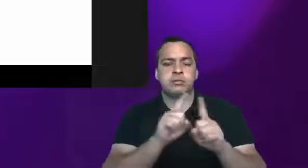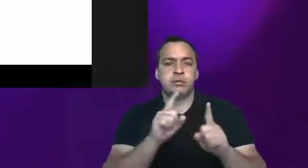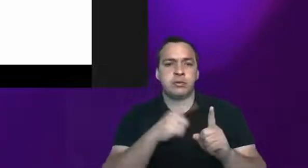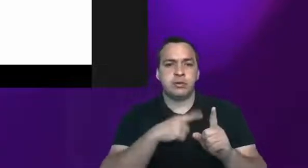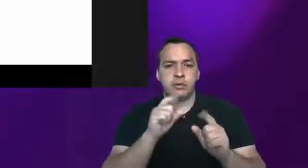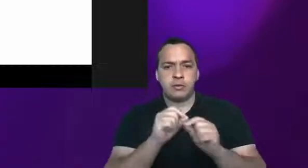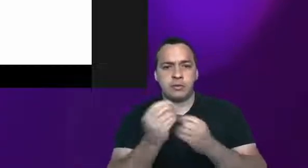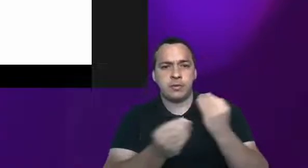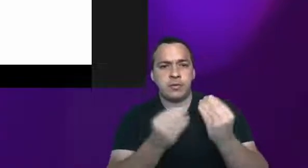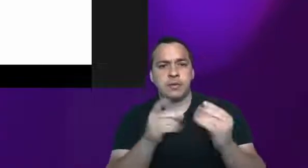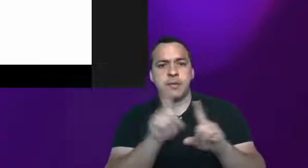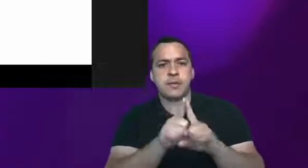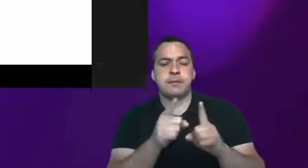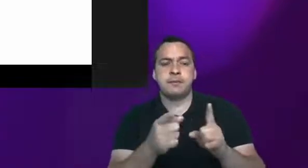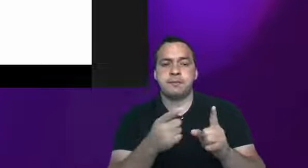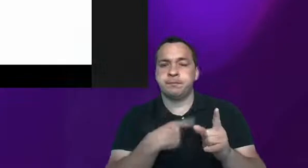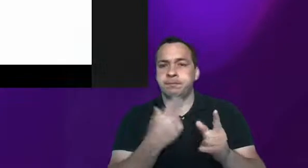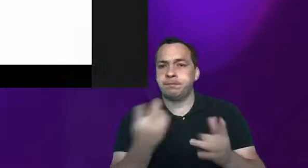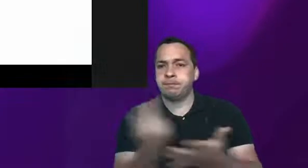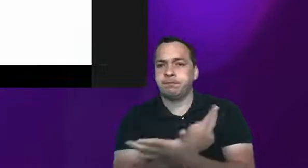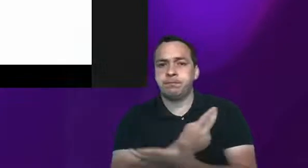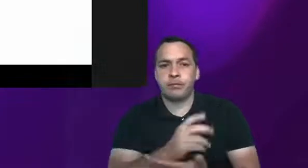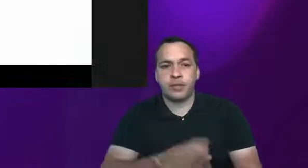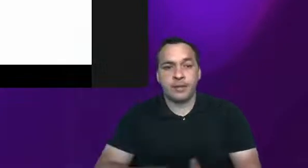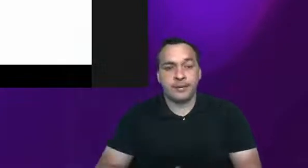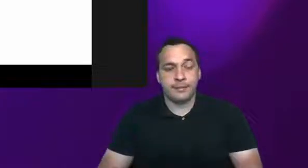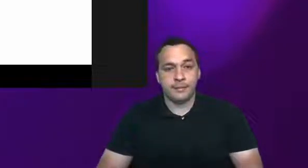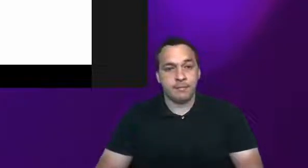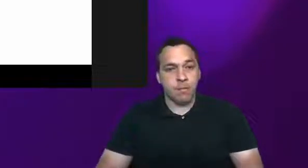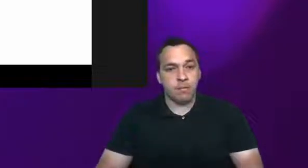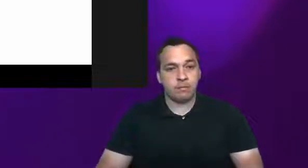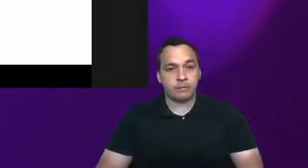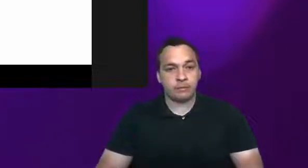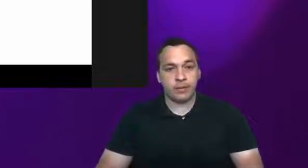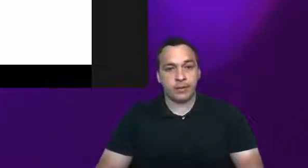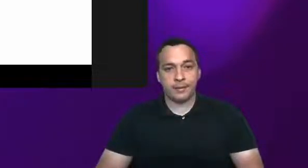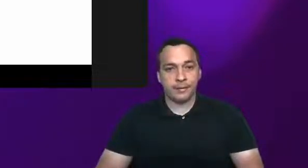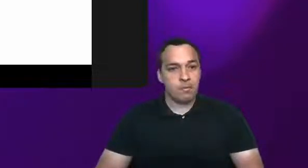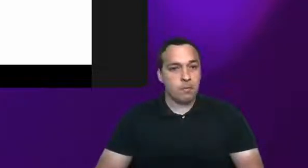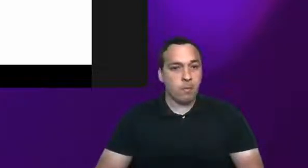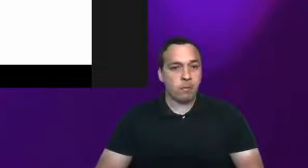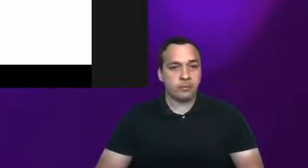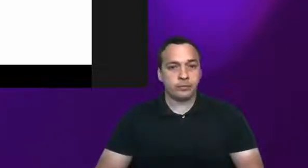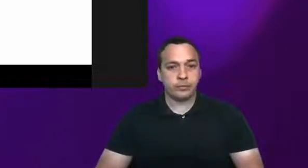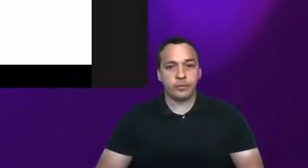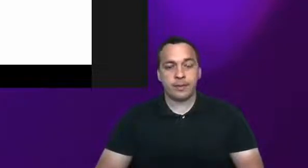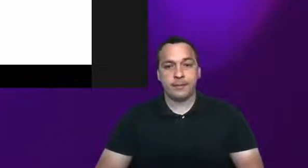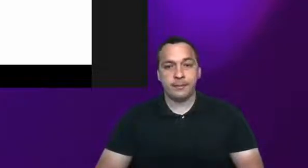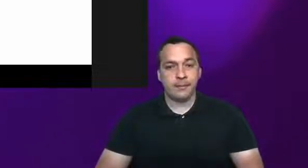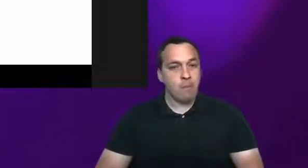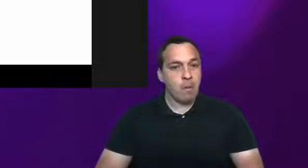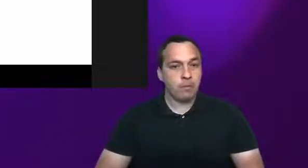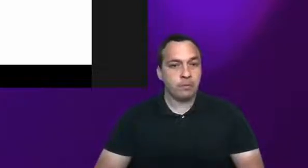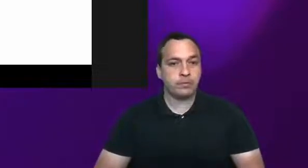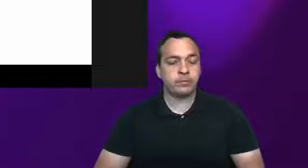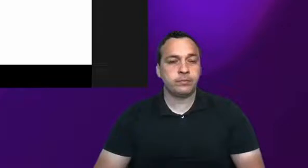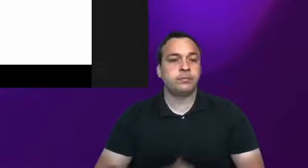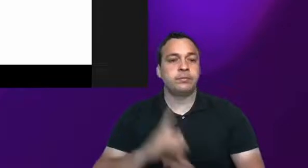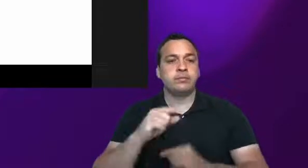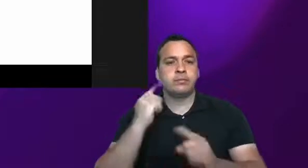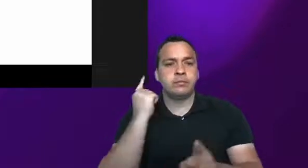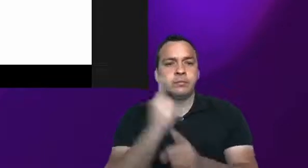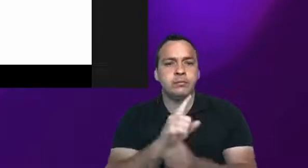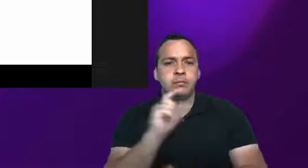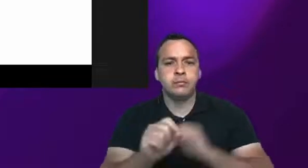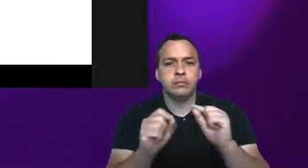a uma reseção posterior. O que aconteceu na cirurgia é que constatámos que a doença era efetivamente